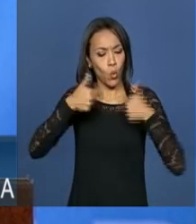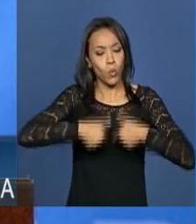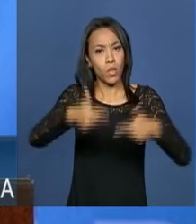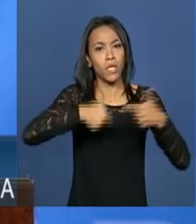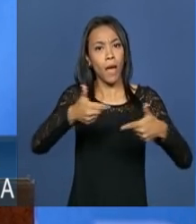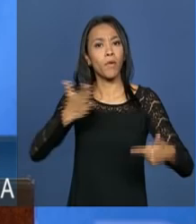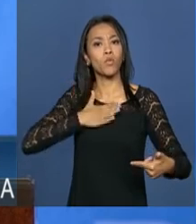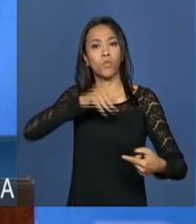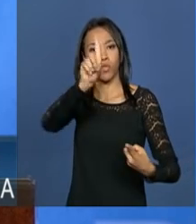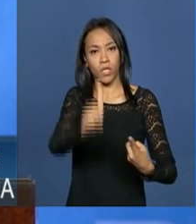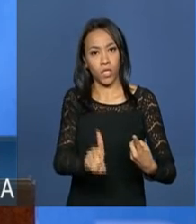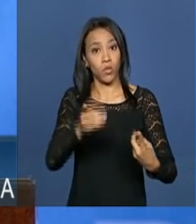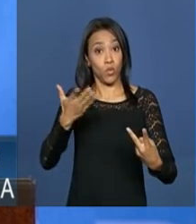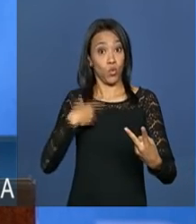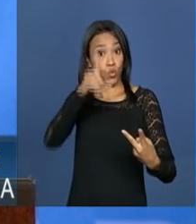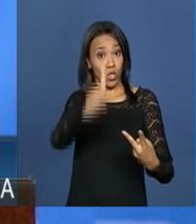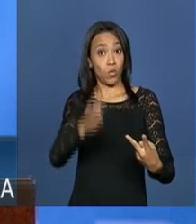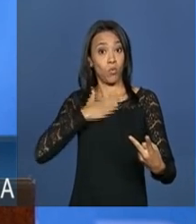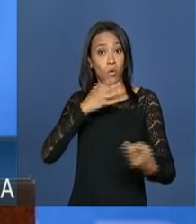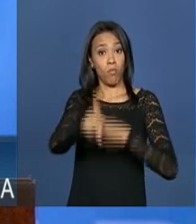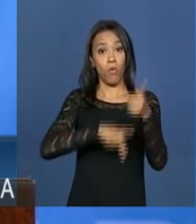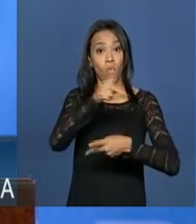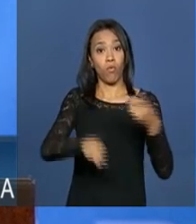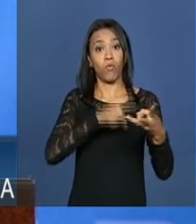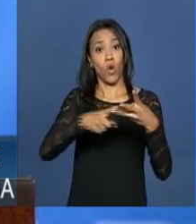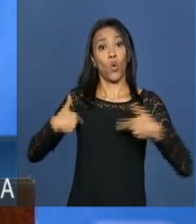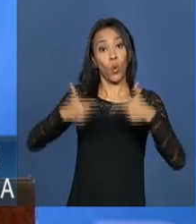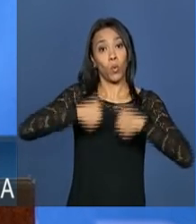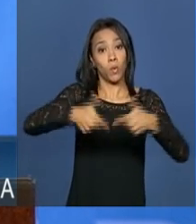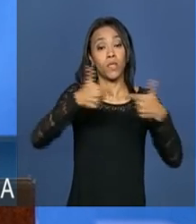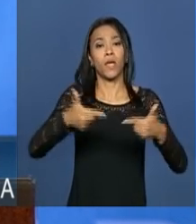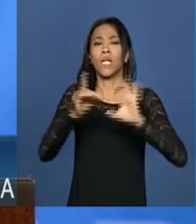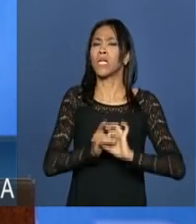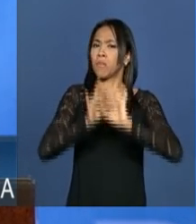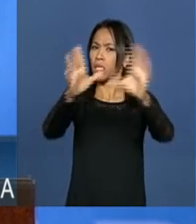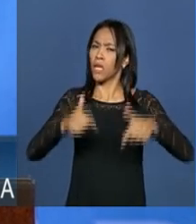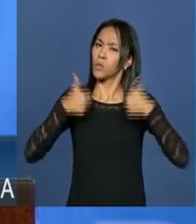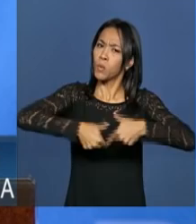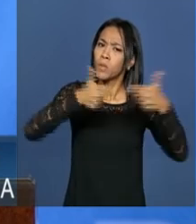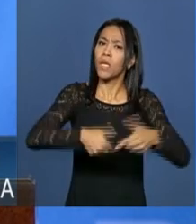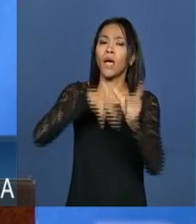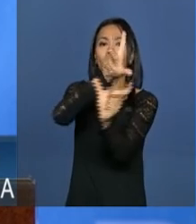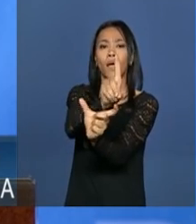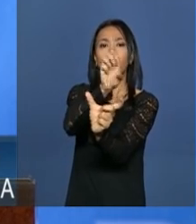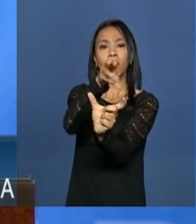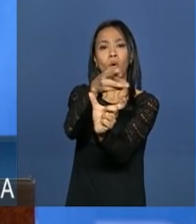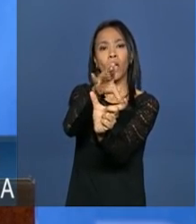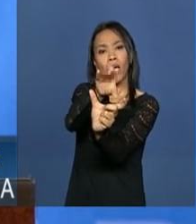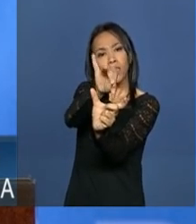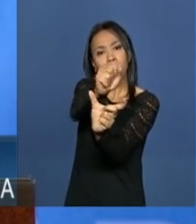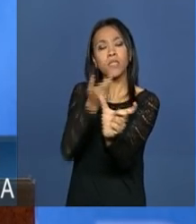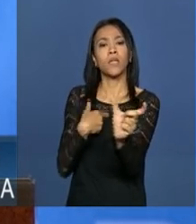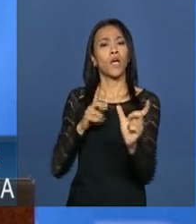direitos, pelos direitos do meu povo, para lutar pelas liberdades, pela democracia, pelo